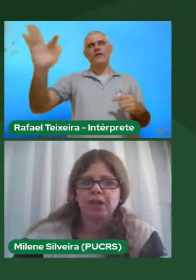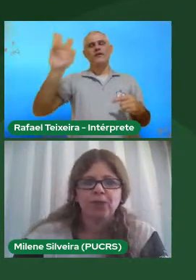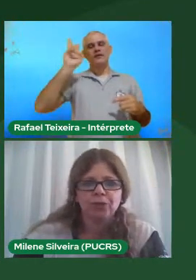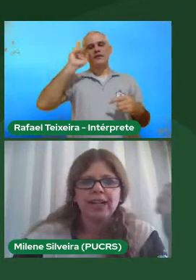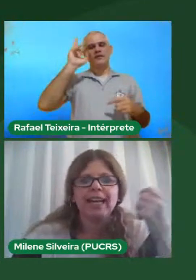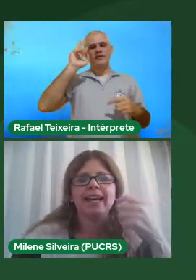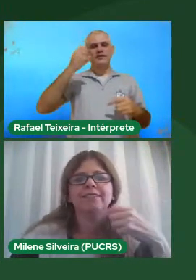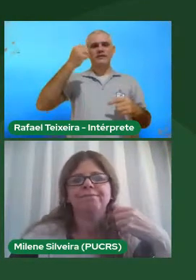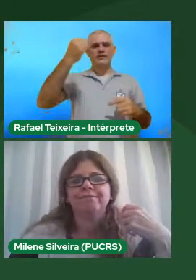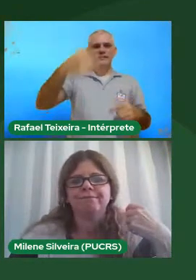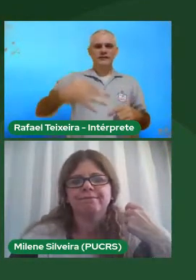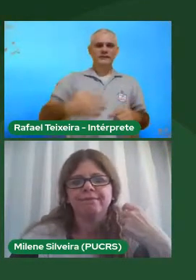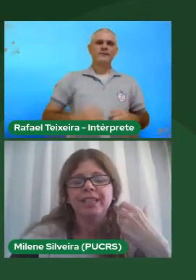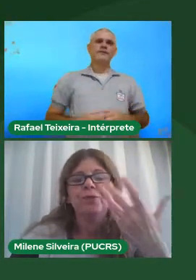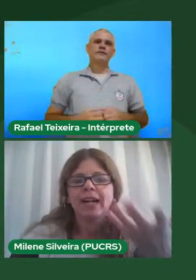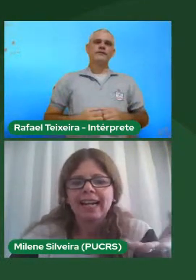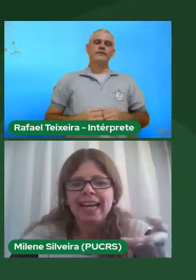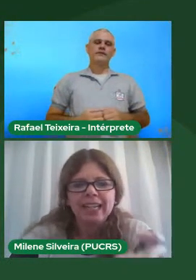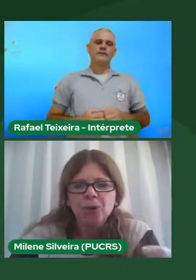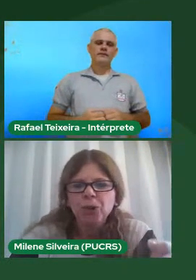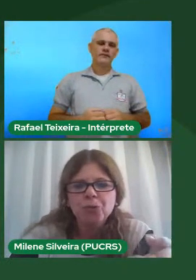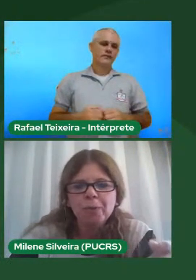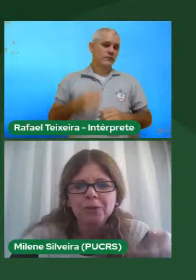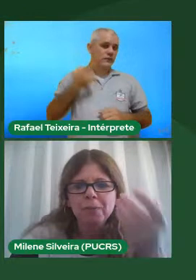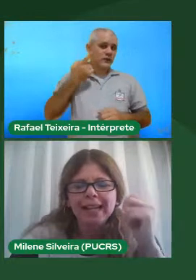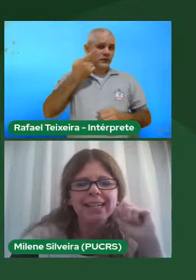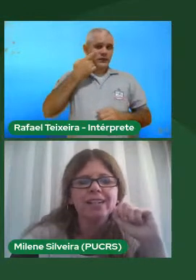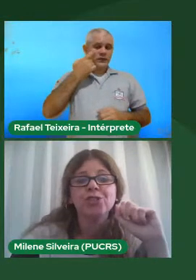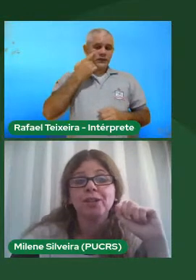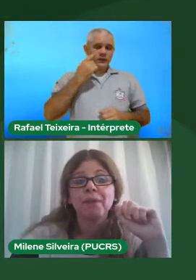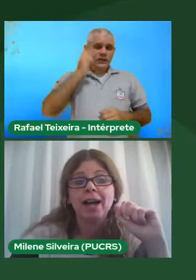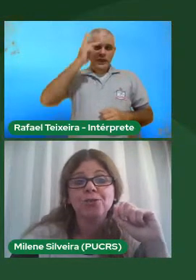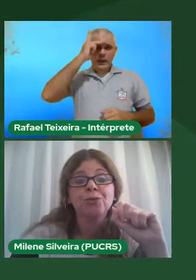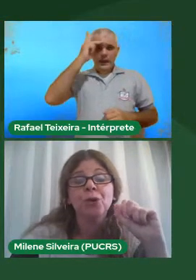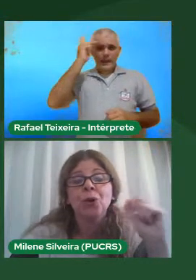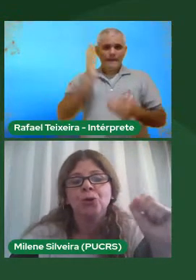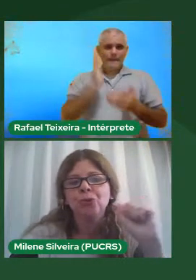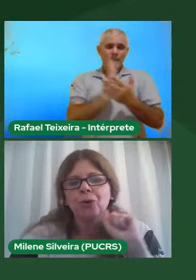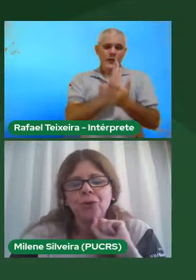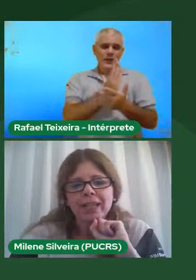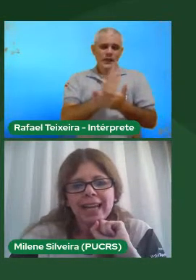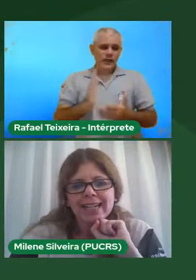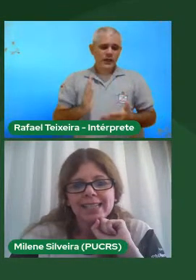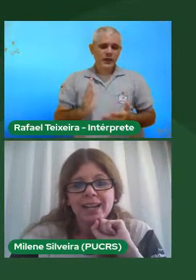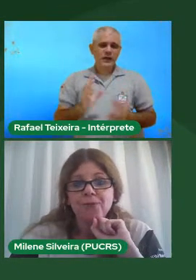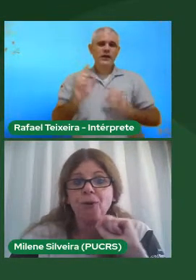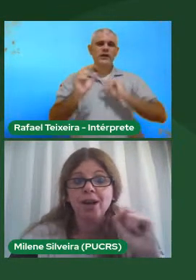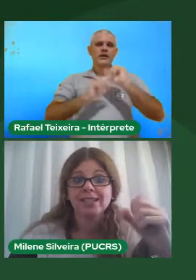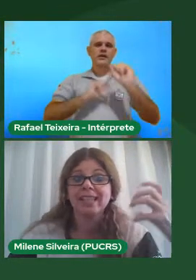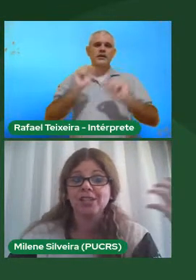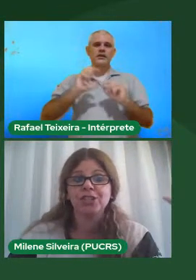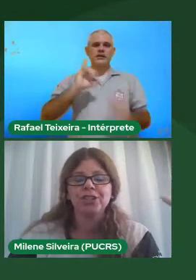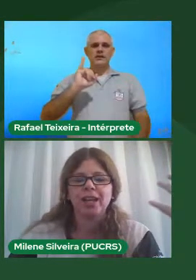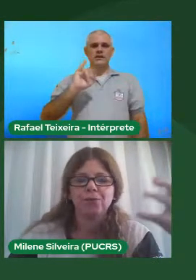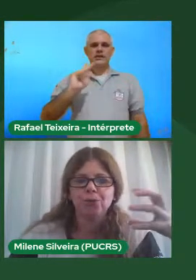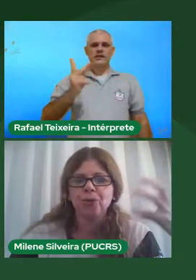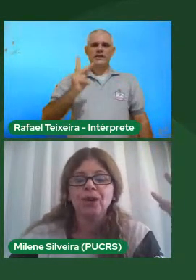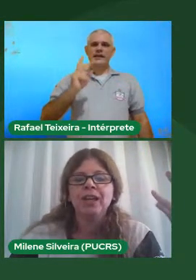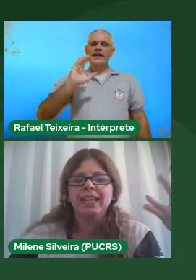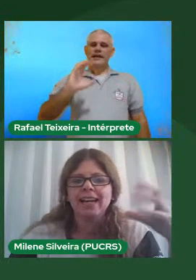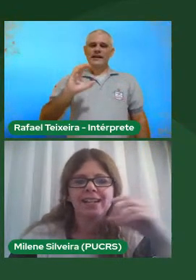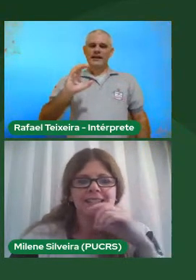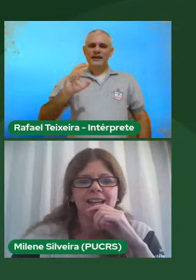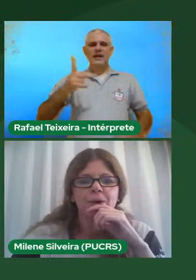A gente ama tirar foto com a galera. E com a galera ali, outro momento marcante ali embaixo do IHC na Foz, que a gente teve